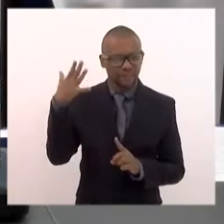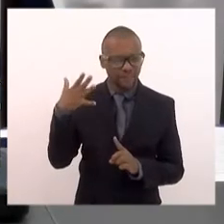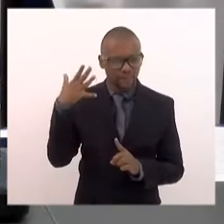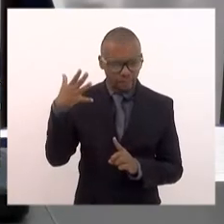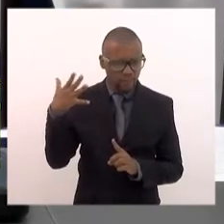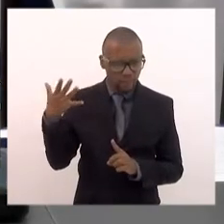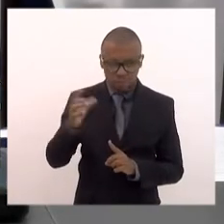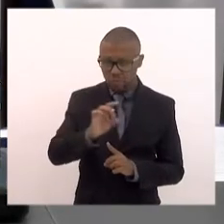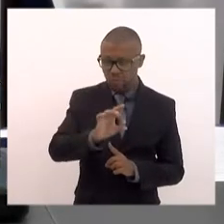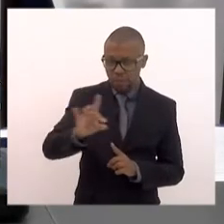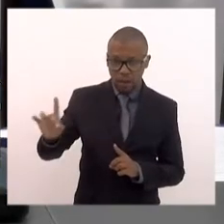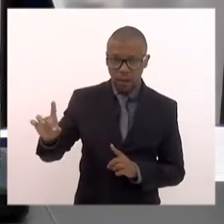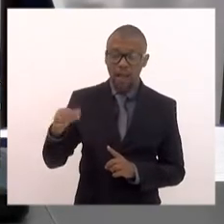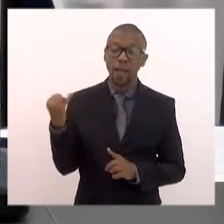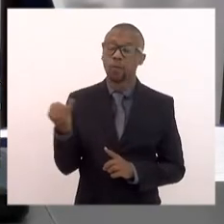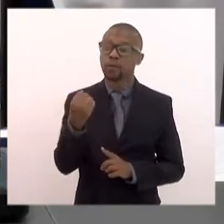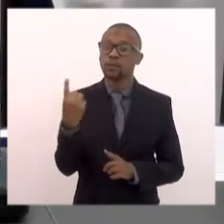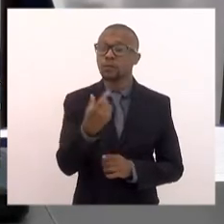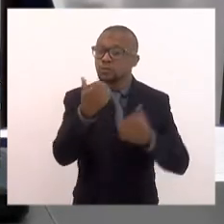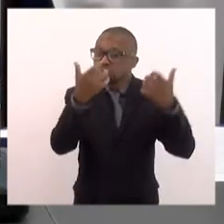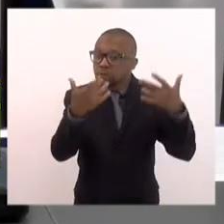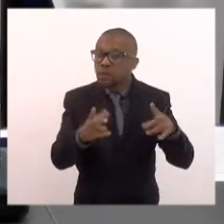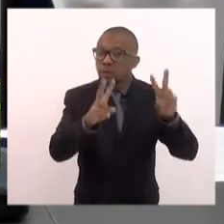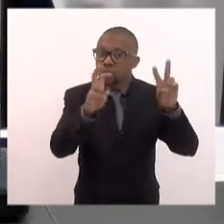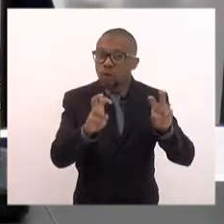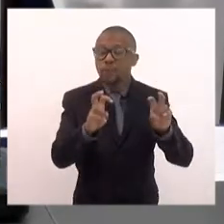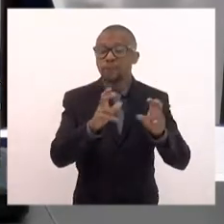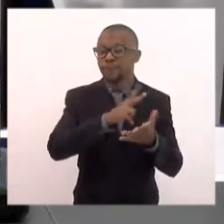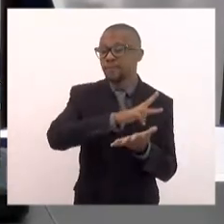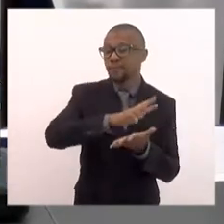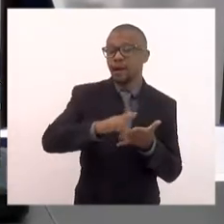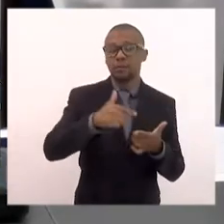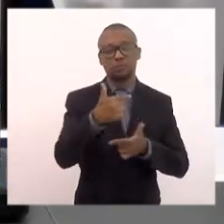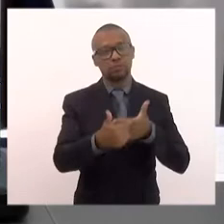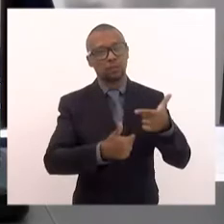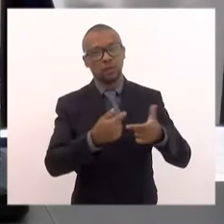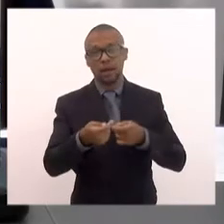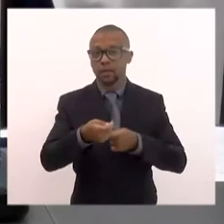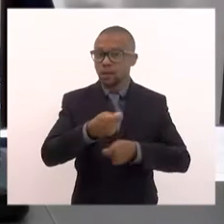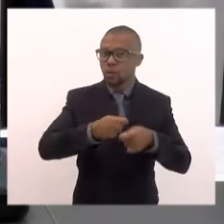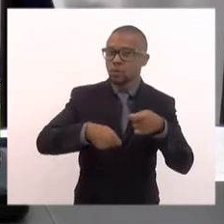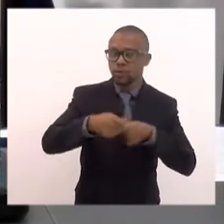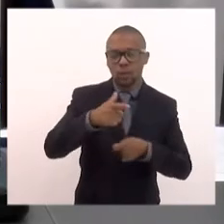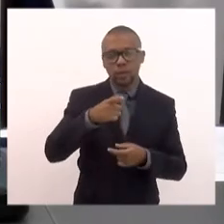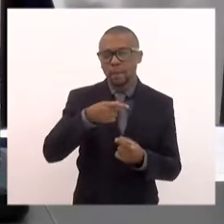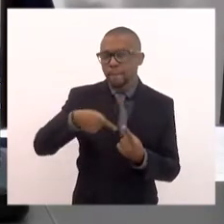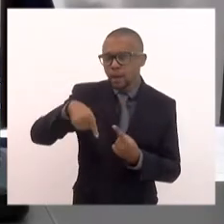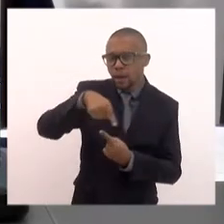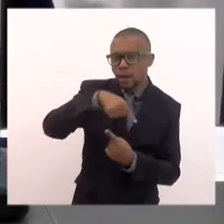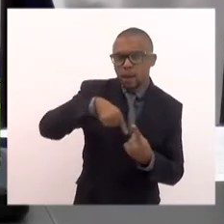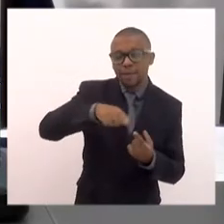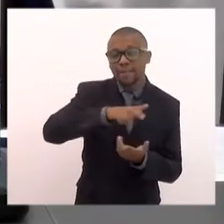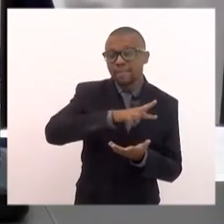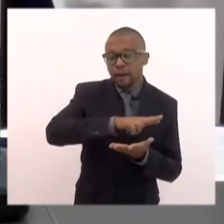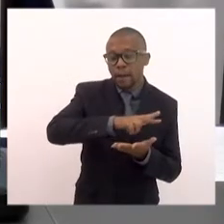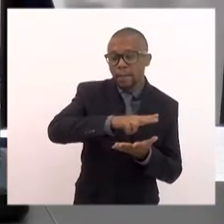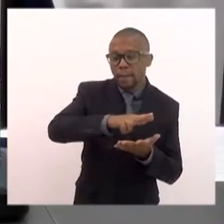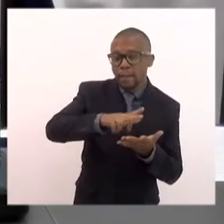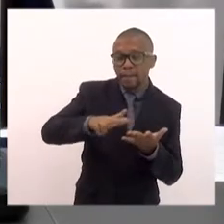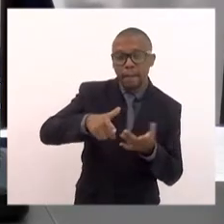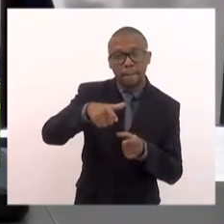aqui de um conjunto de atividades econômicas que movimentam centenas de milhares de pessoas no Rio de